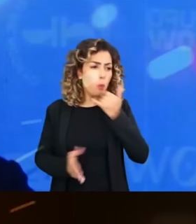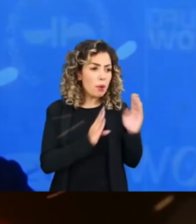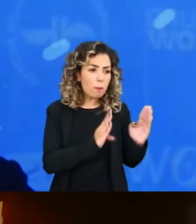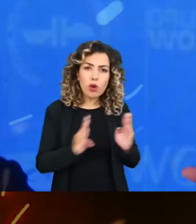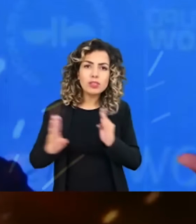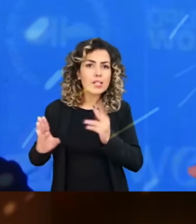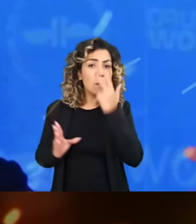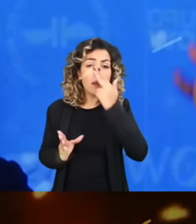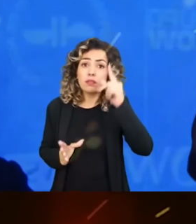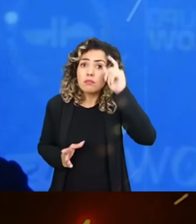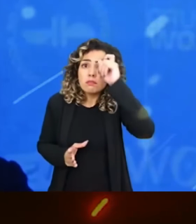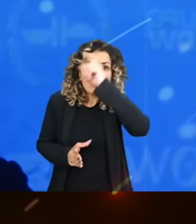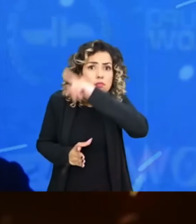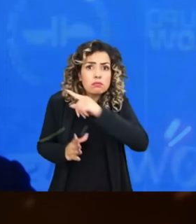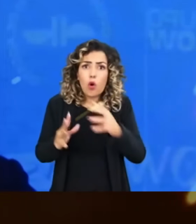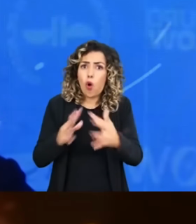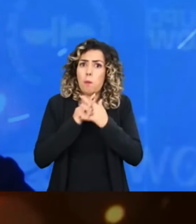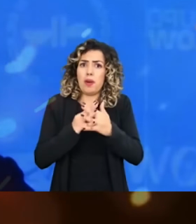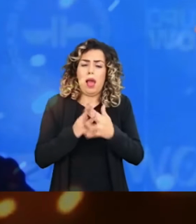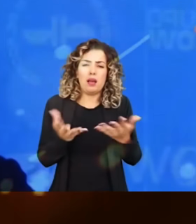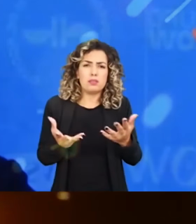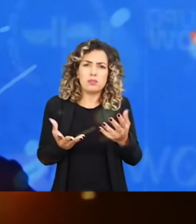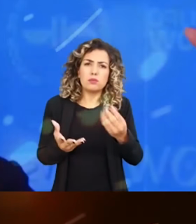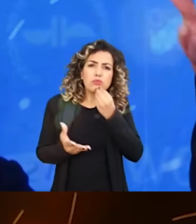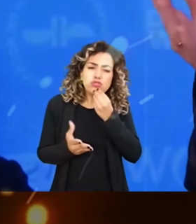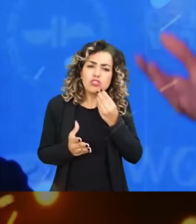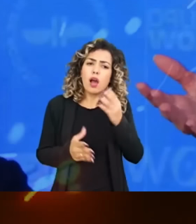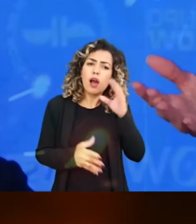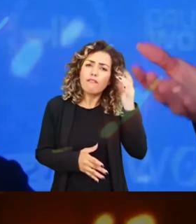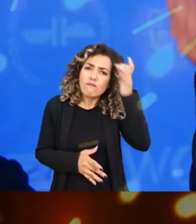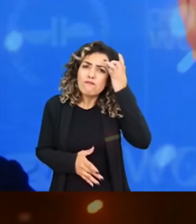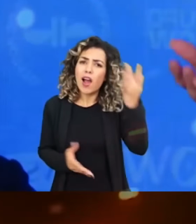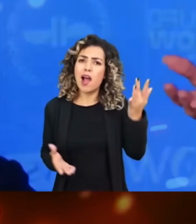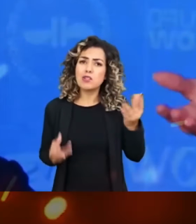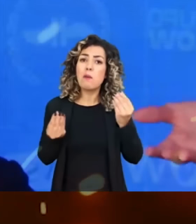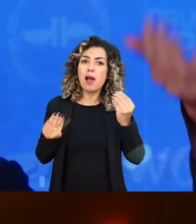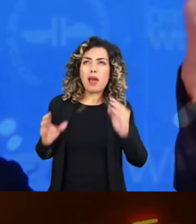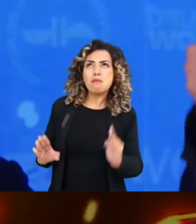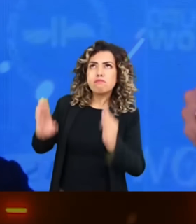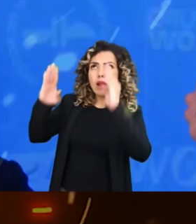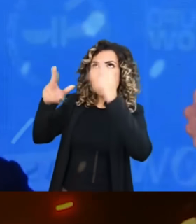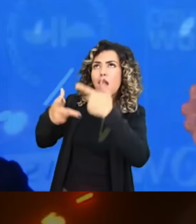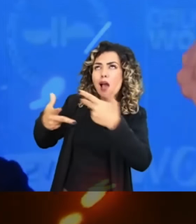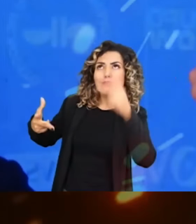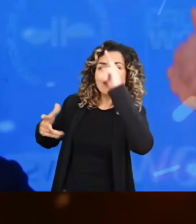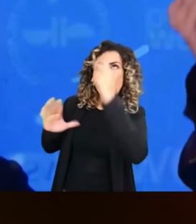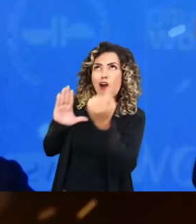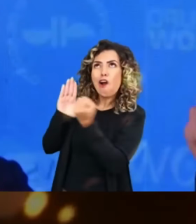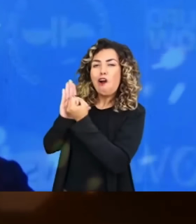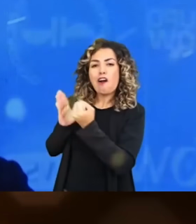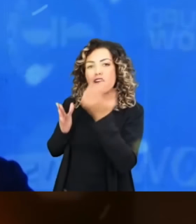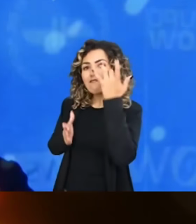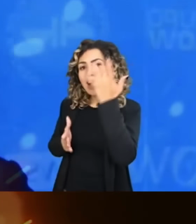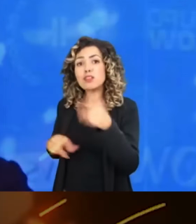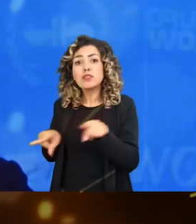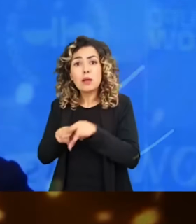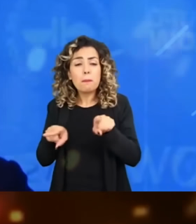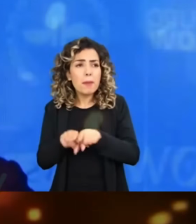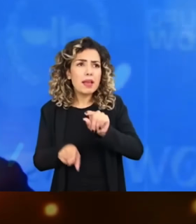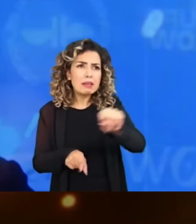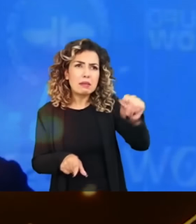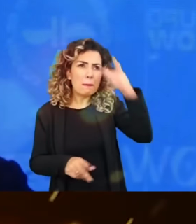gente precisa destravar isso também para proteger o patrimônio histórico mas também para facilitar e baixar o custo de moradia aqui na